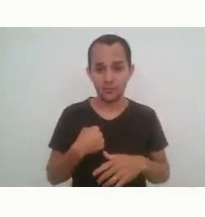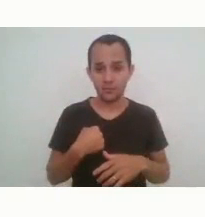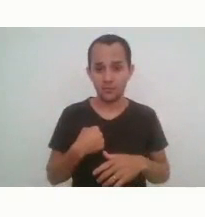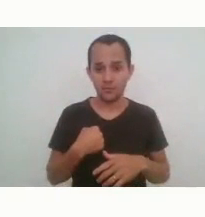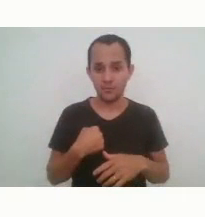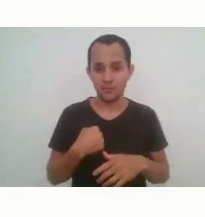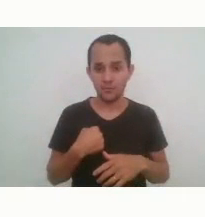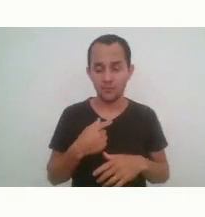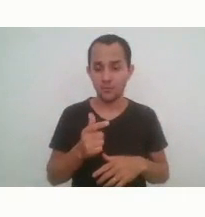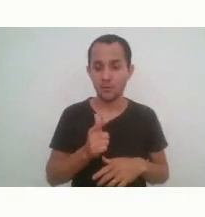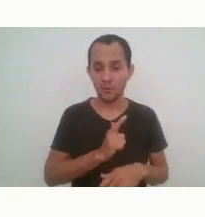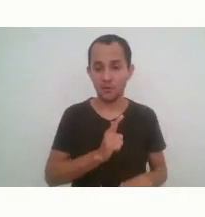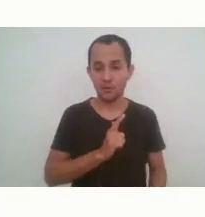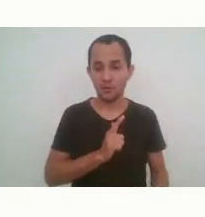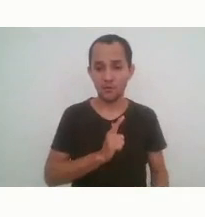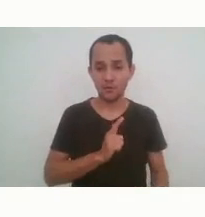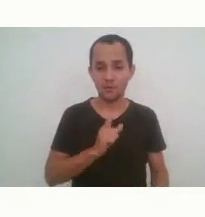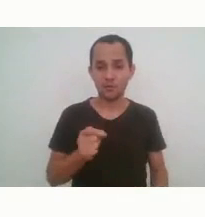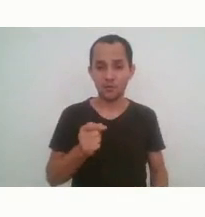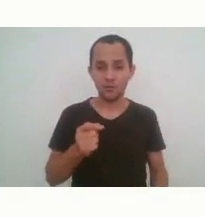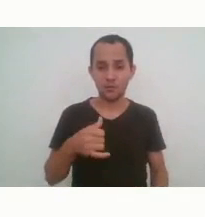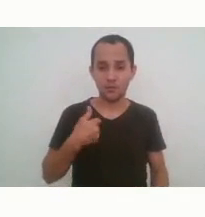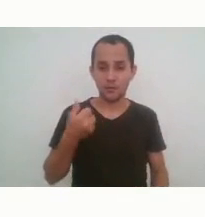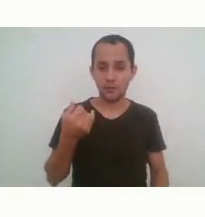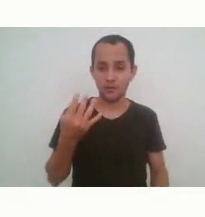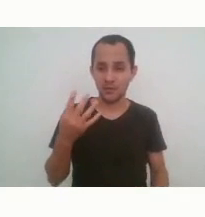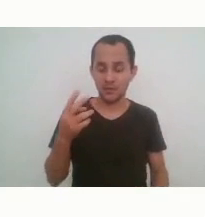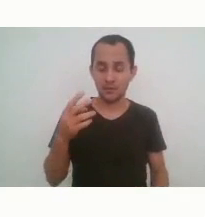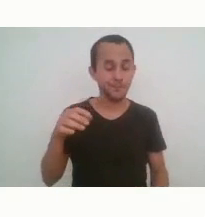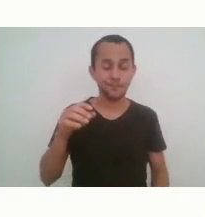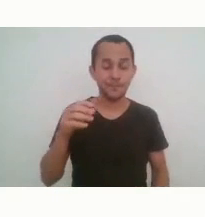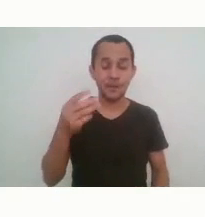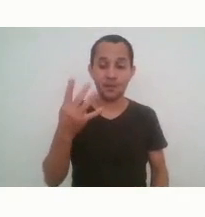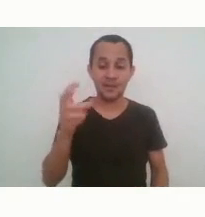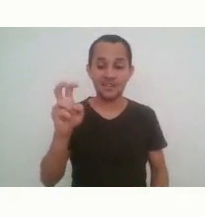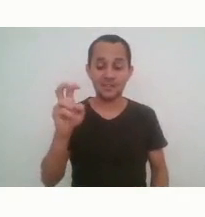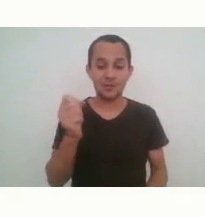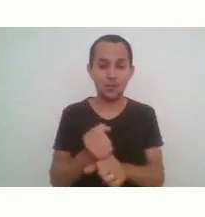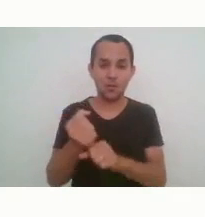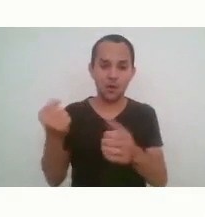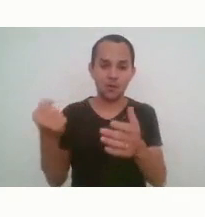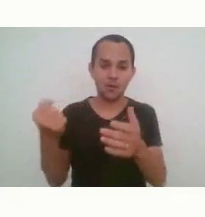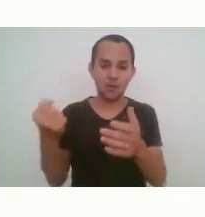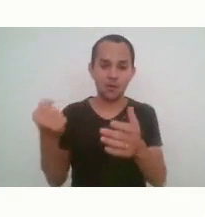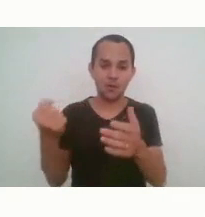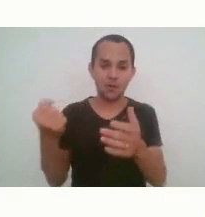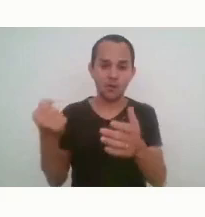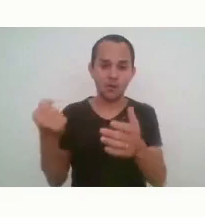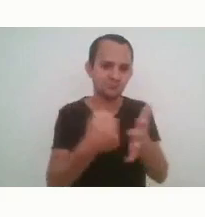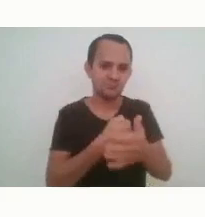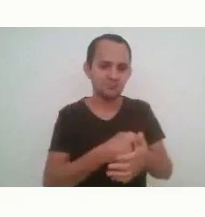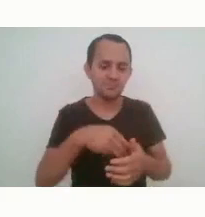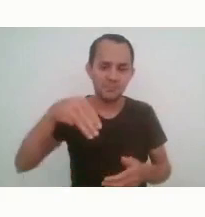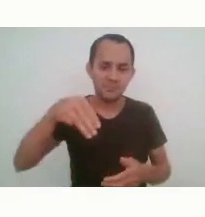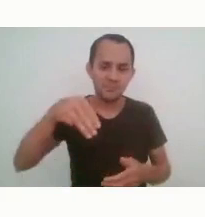tenho 45 anos de militância e eu não sei fazer outra coisa a não ser